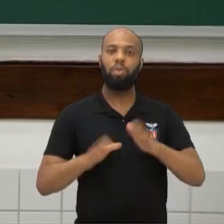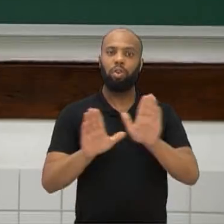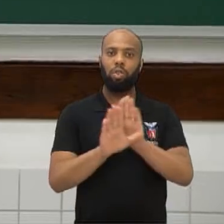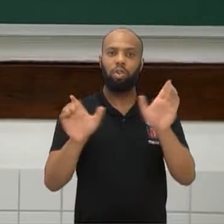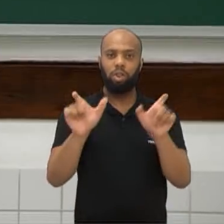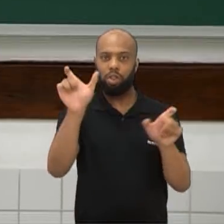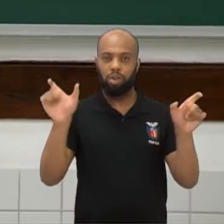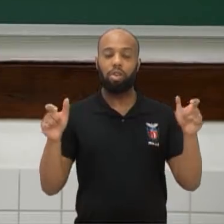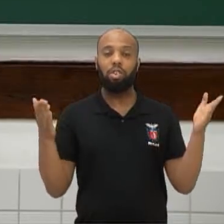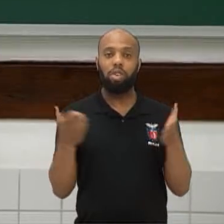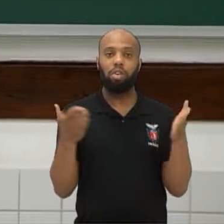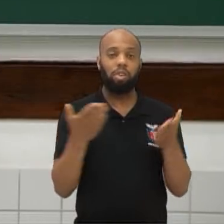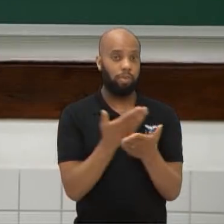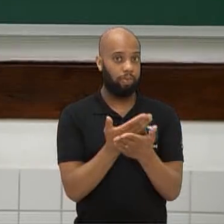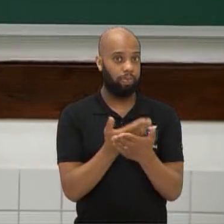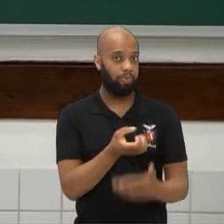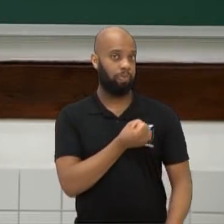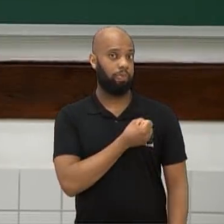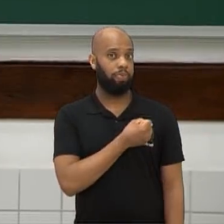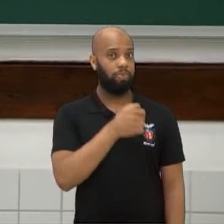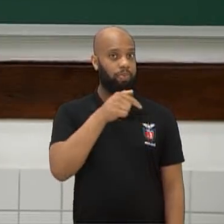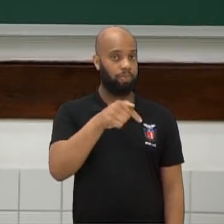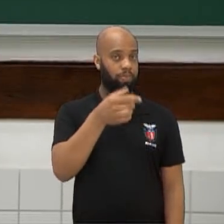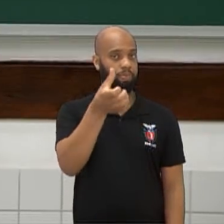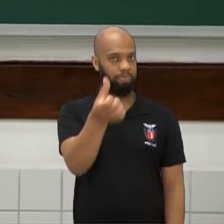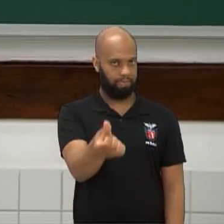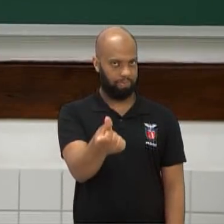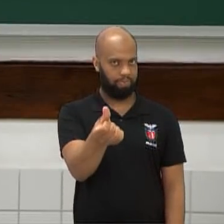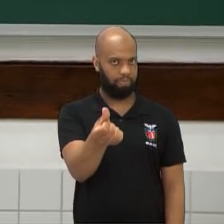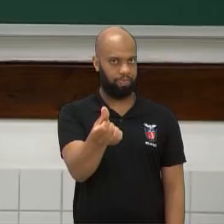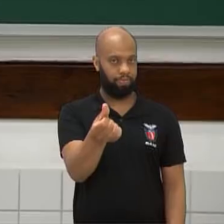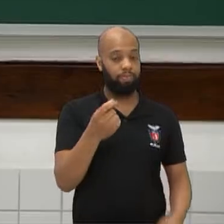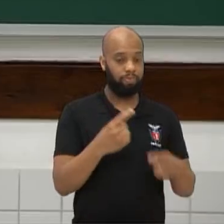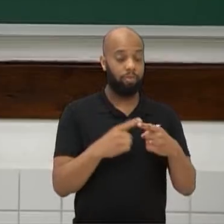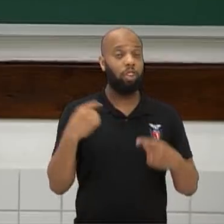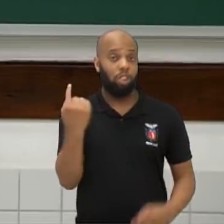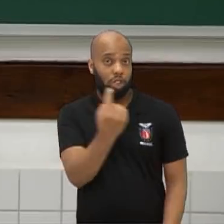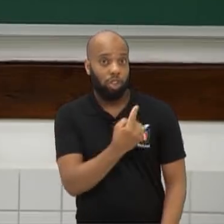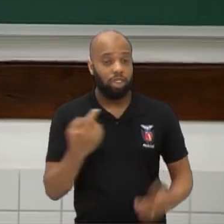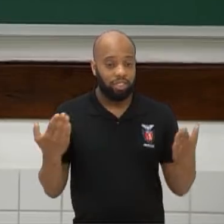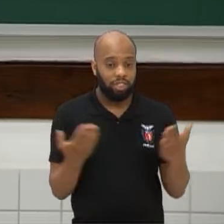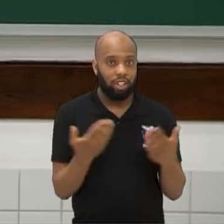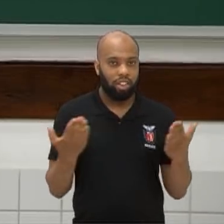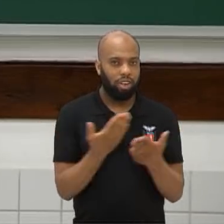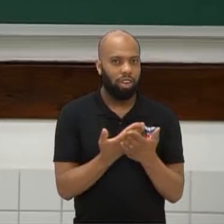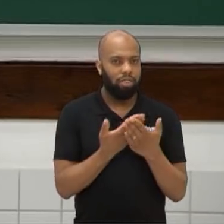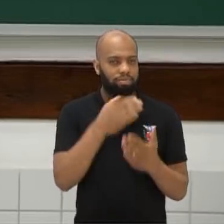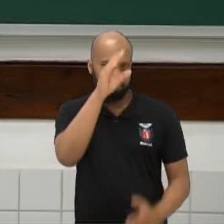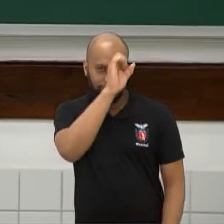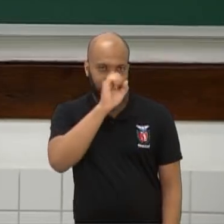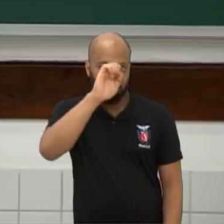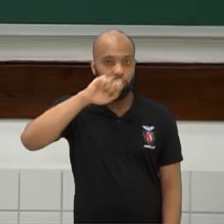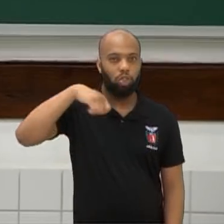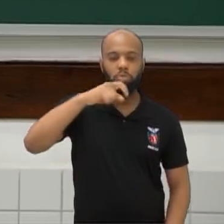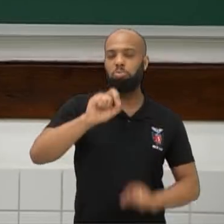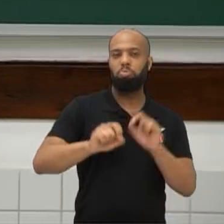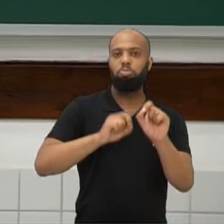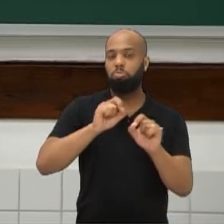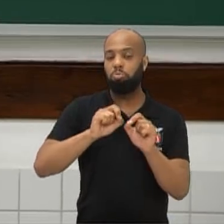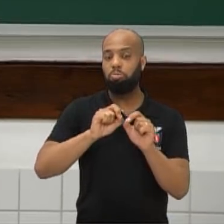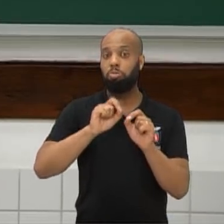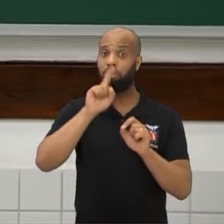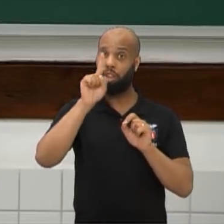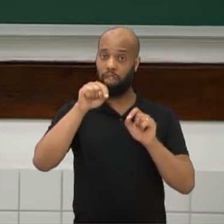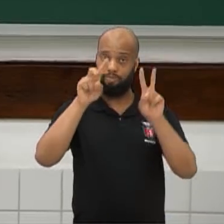Olá pessoal, vamos para a nossa aula de número 76. Nós estamos agora nessas aulas aprendendo bastante sobre romance, sobre